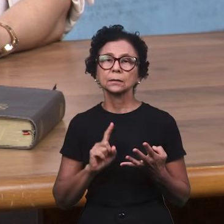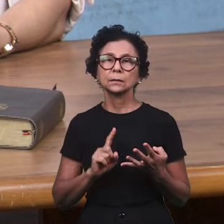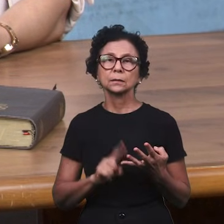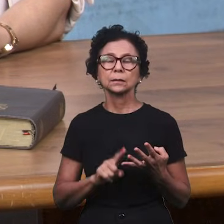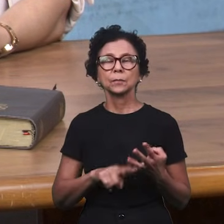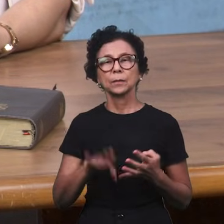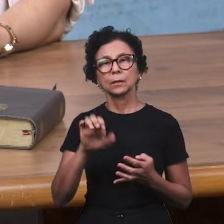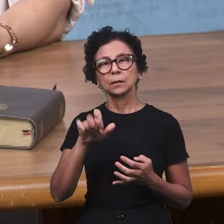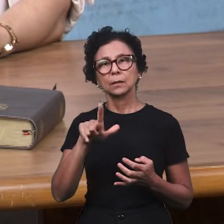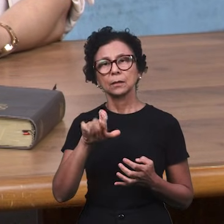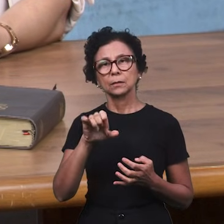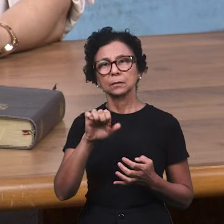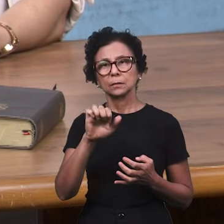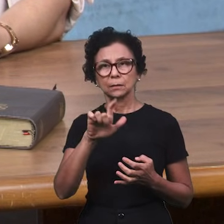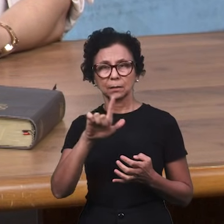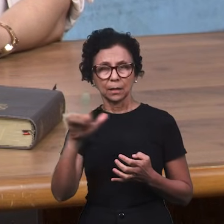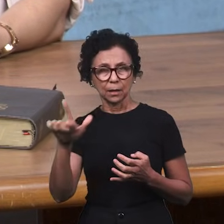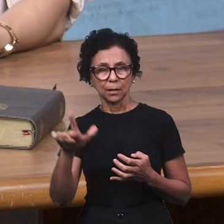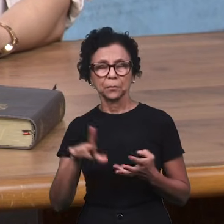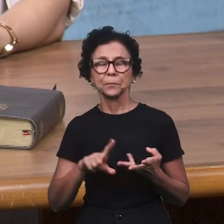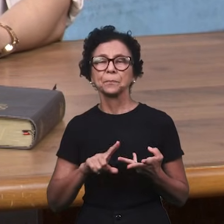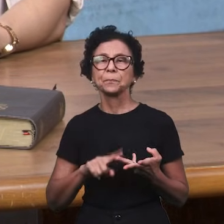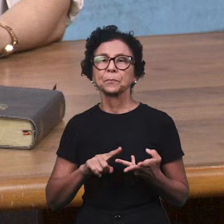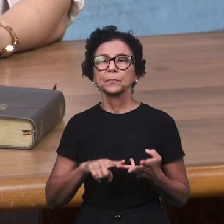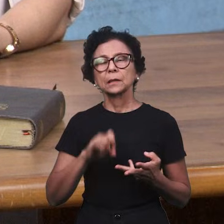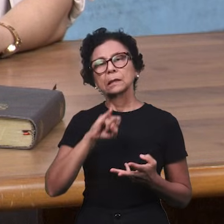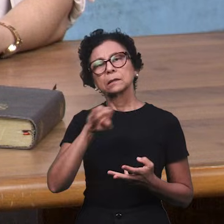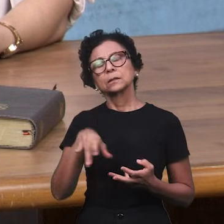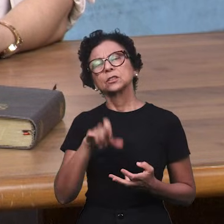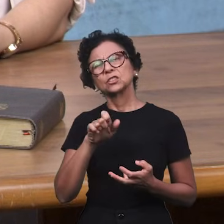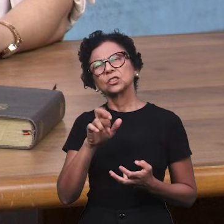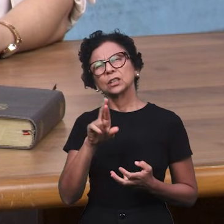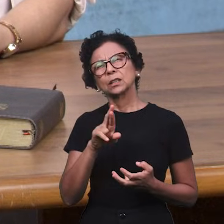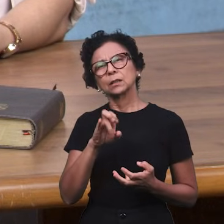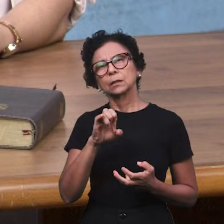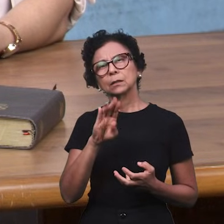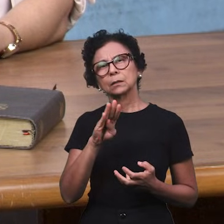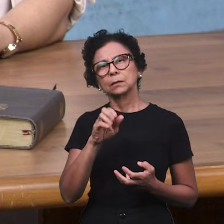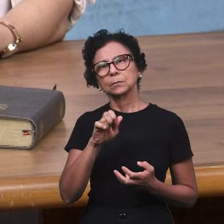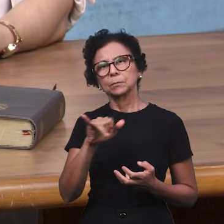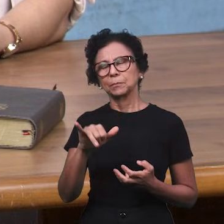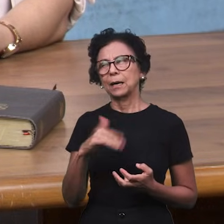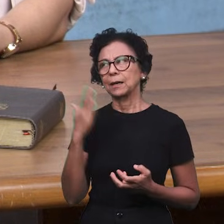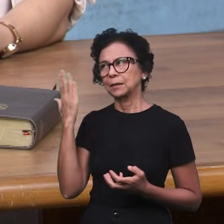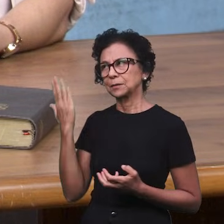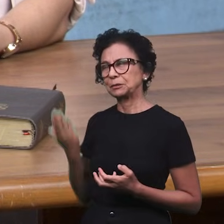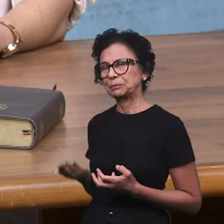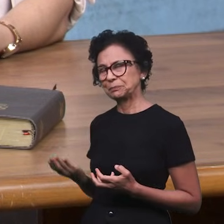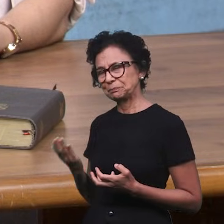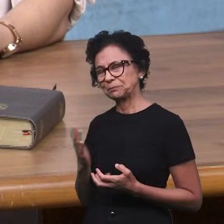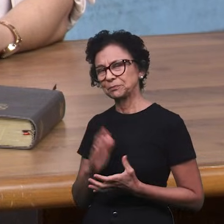o Maavita, Jeribai e Josovias, filho de